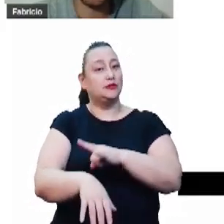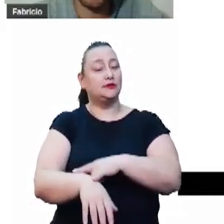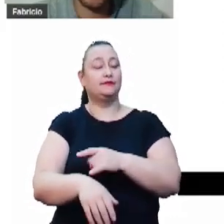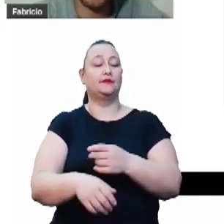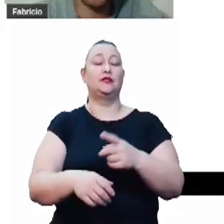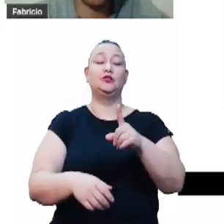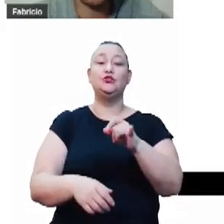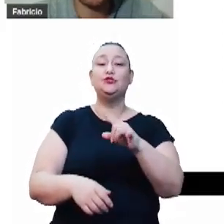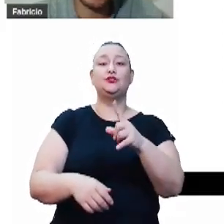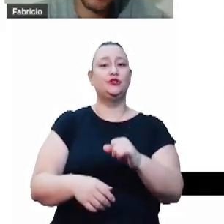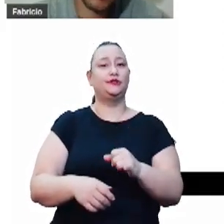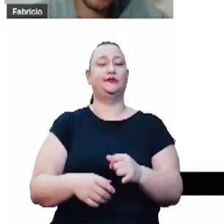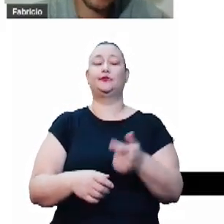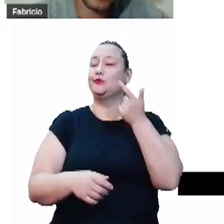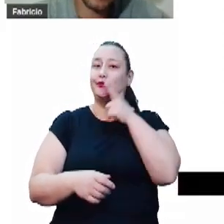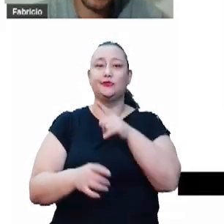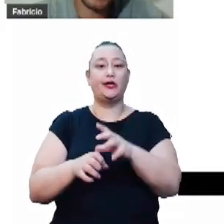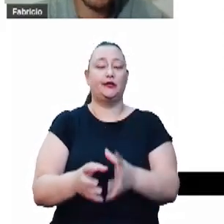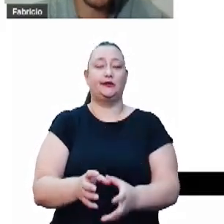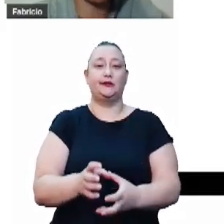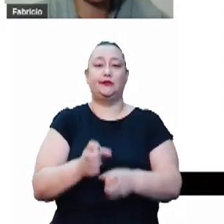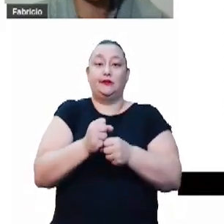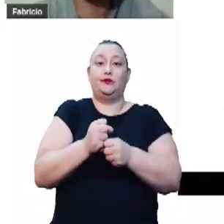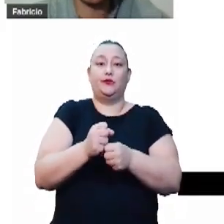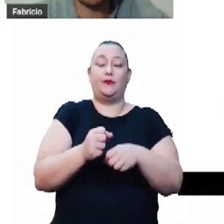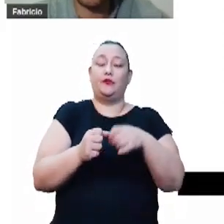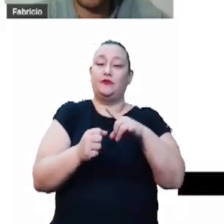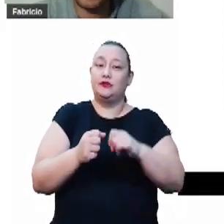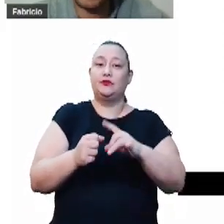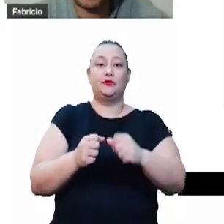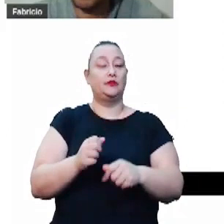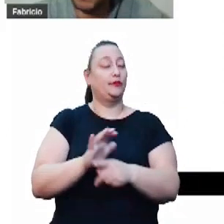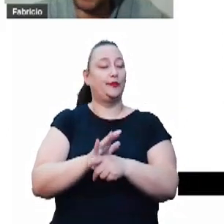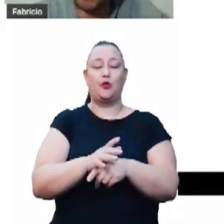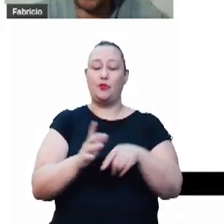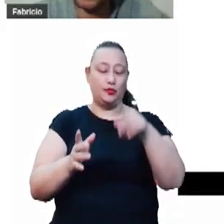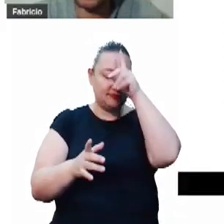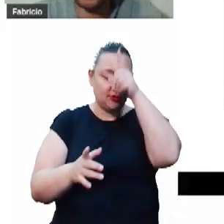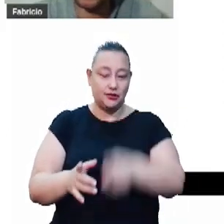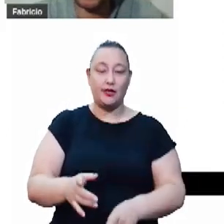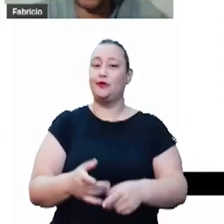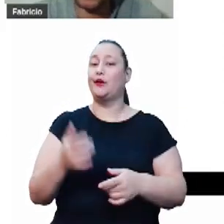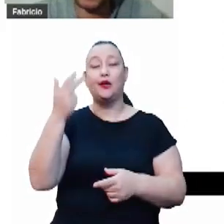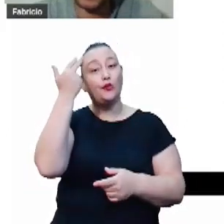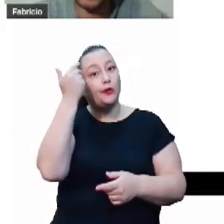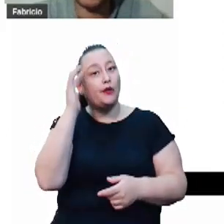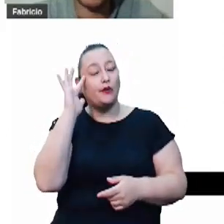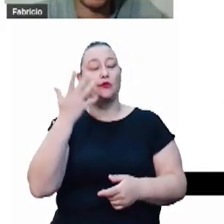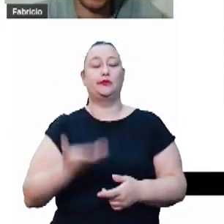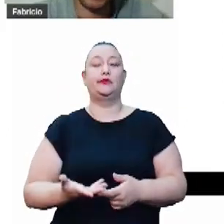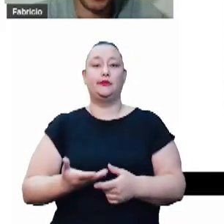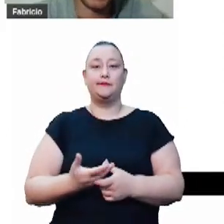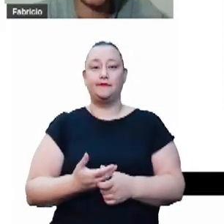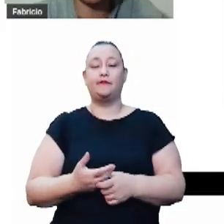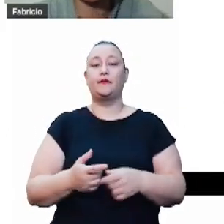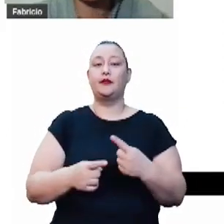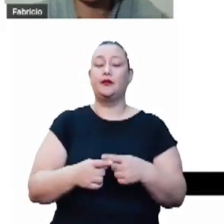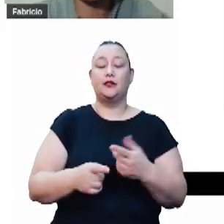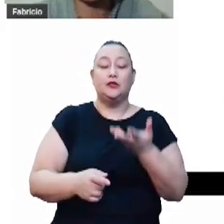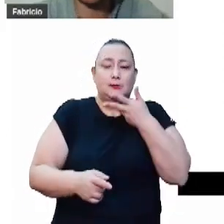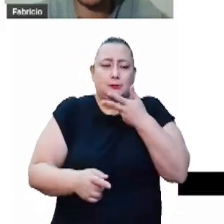urinária, é algo muito comum, é um sintoma até meio que cardinal da doença, né, é bem comum a gente ver as pessoas terem aquela